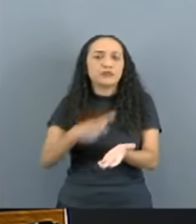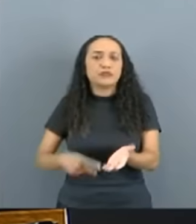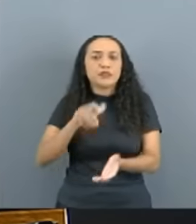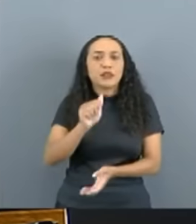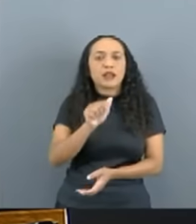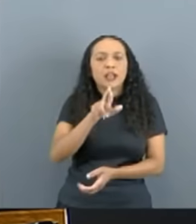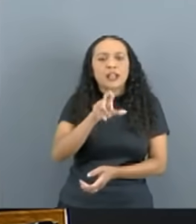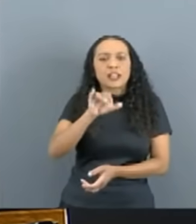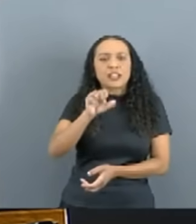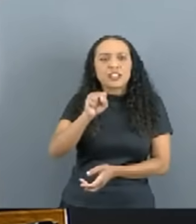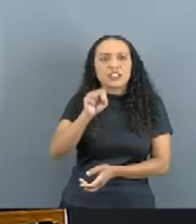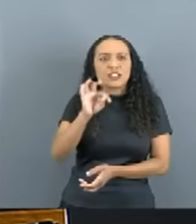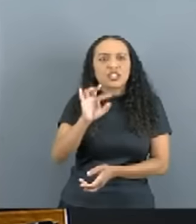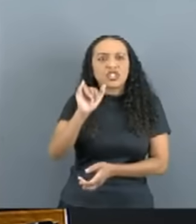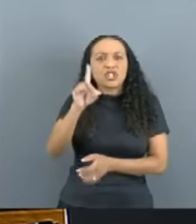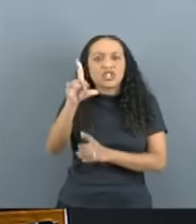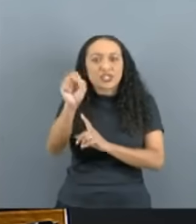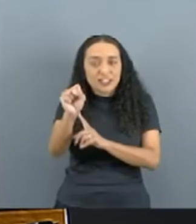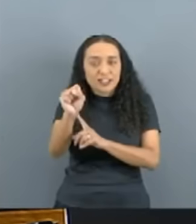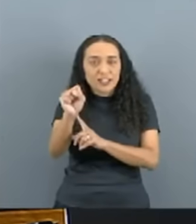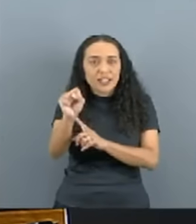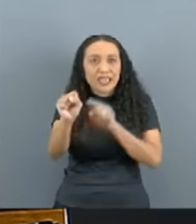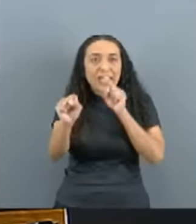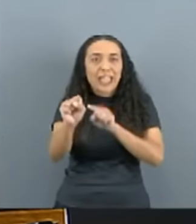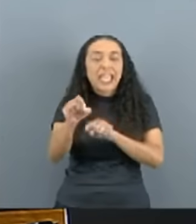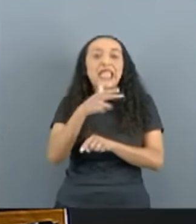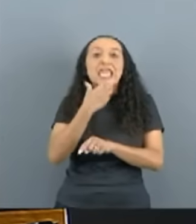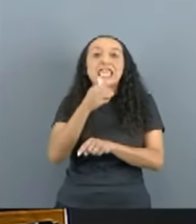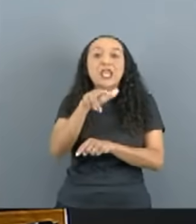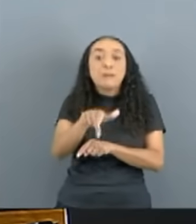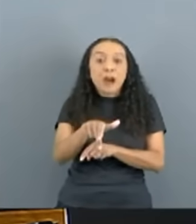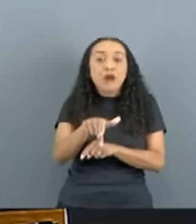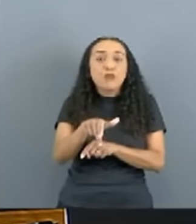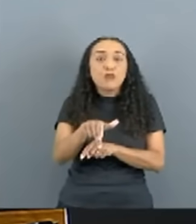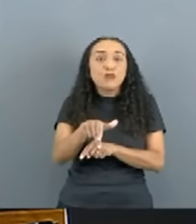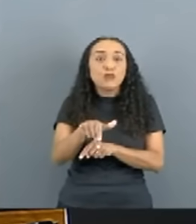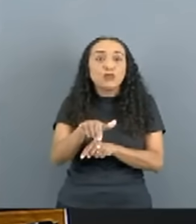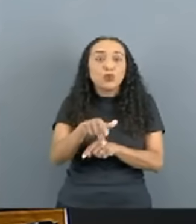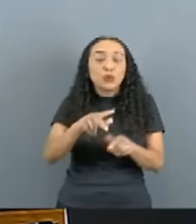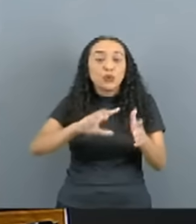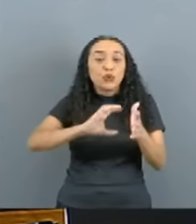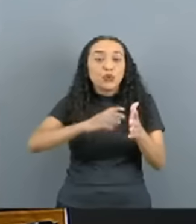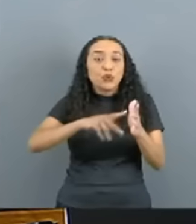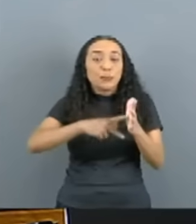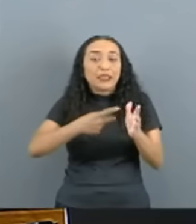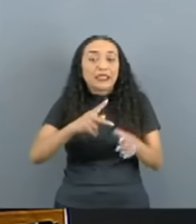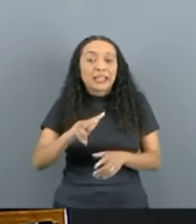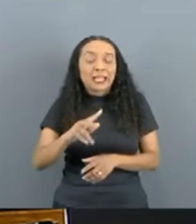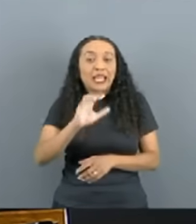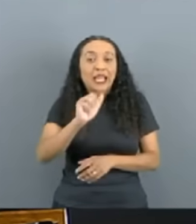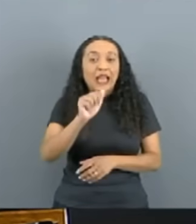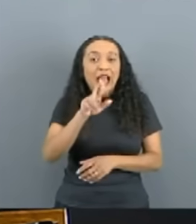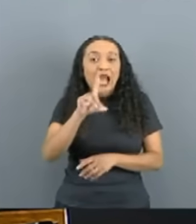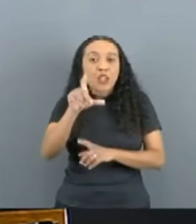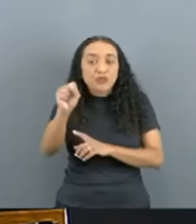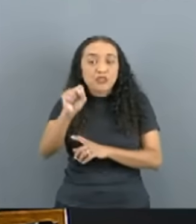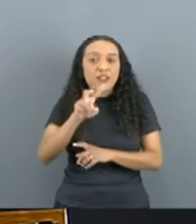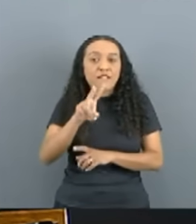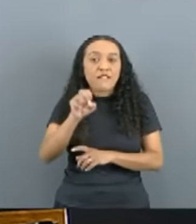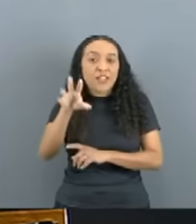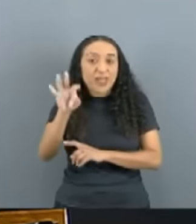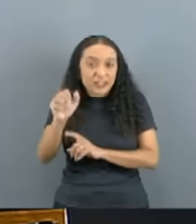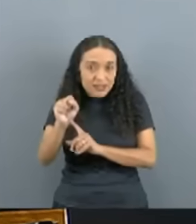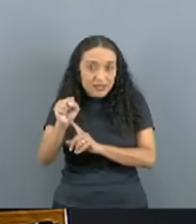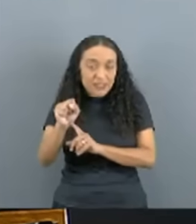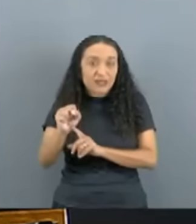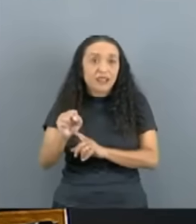Veras, irmão do deputado Carlos Veras, do PT de Pernambuco, cuja base política